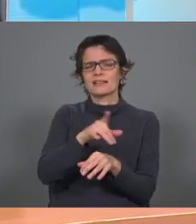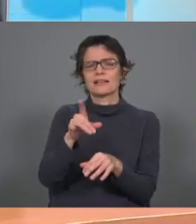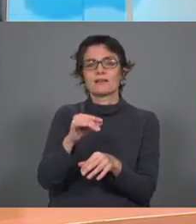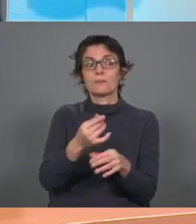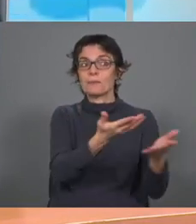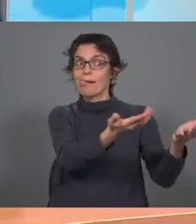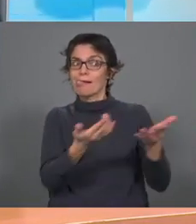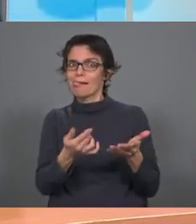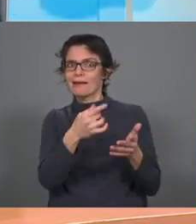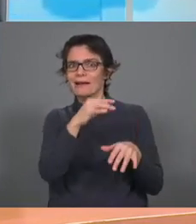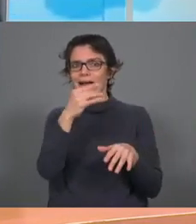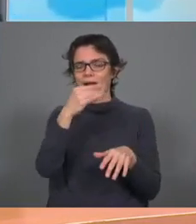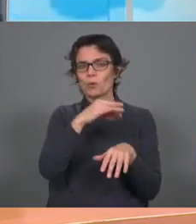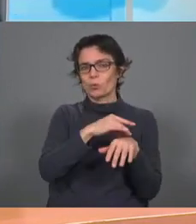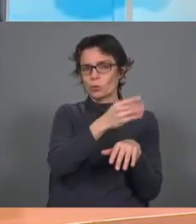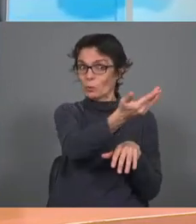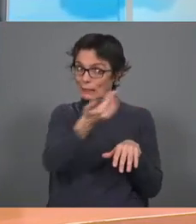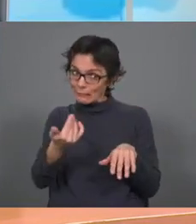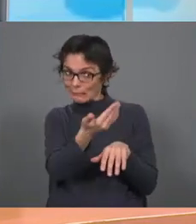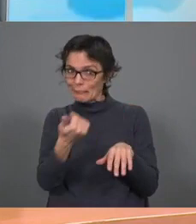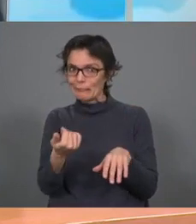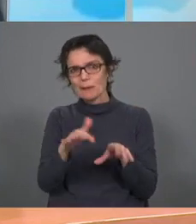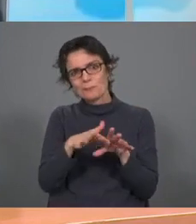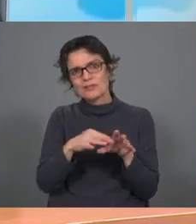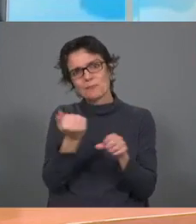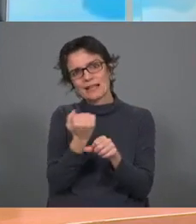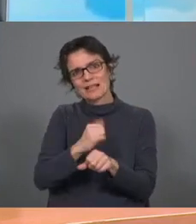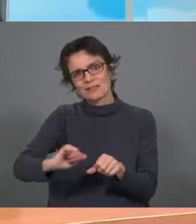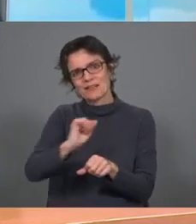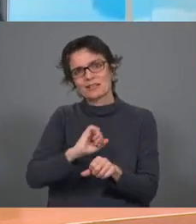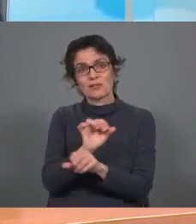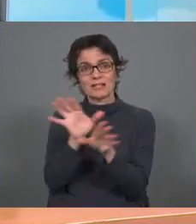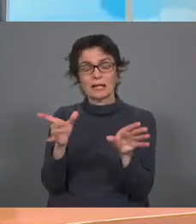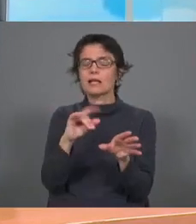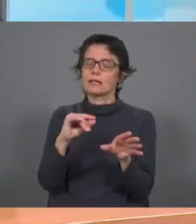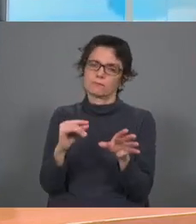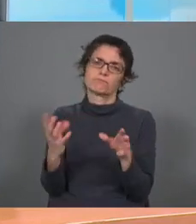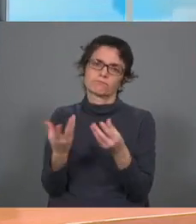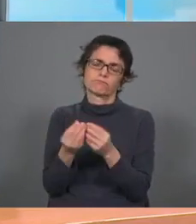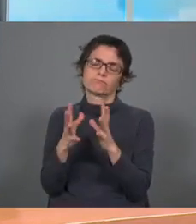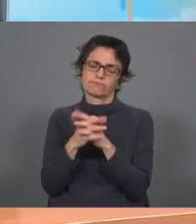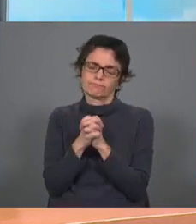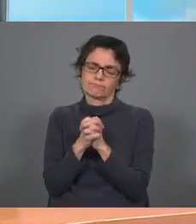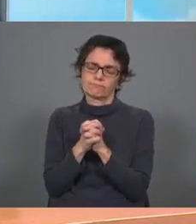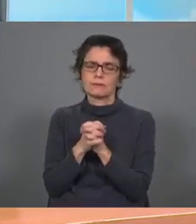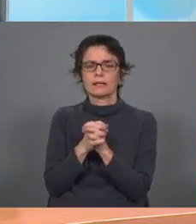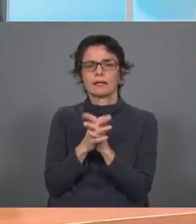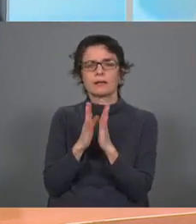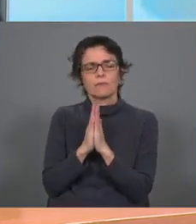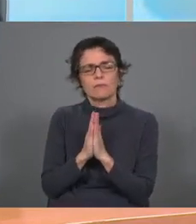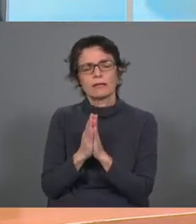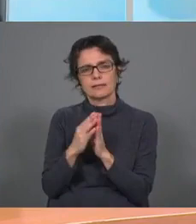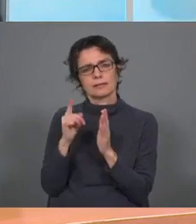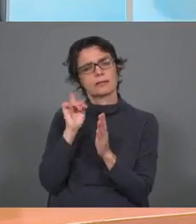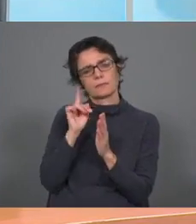doentes para as nossas atividades e também não falta a oração e a Eucaristia, que é sempre também um ponto muito importante nas